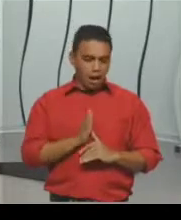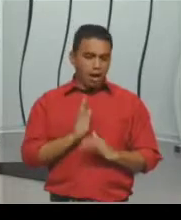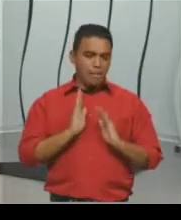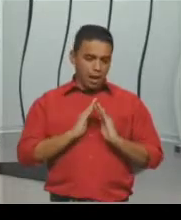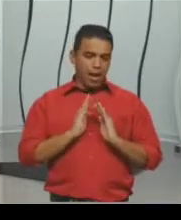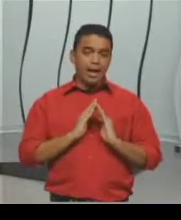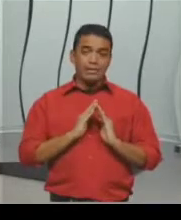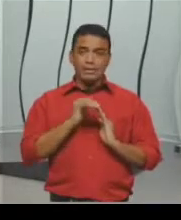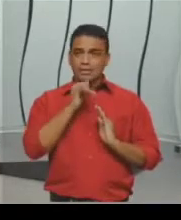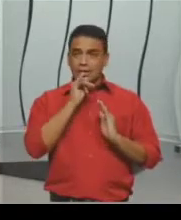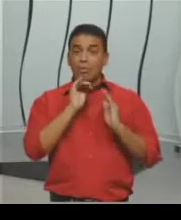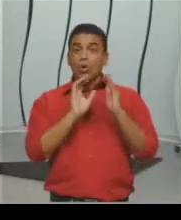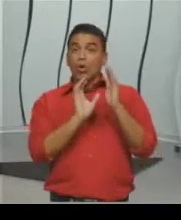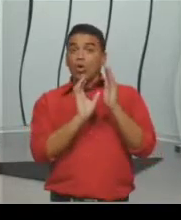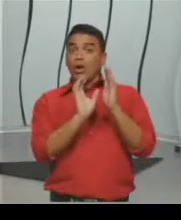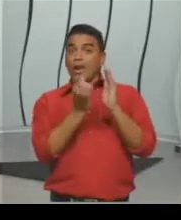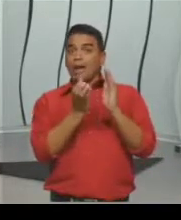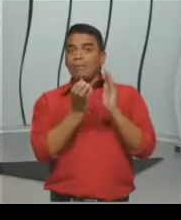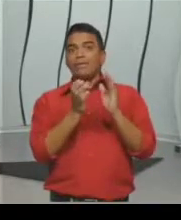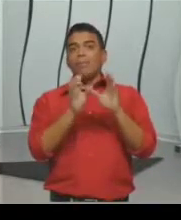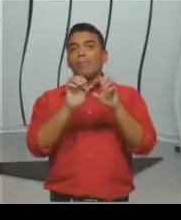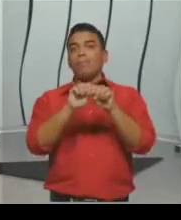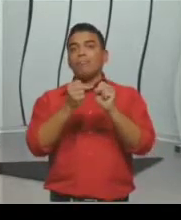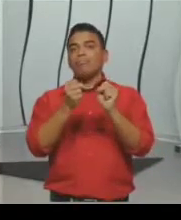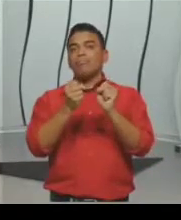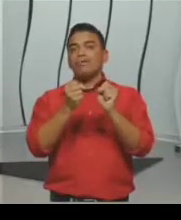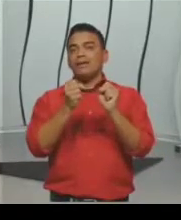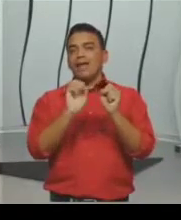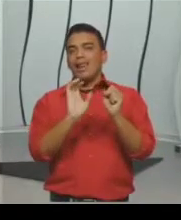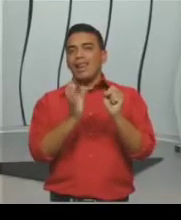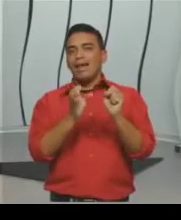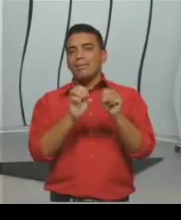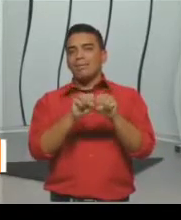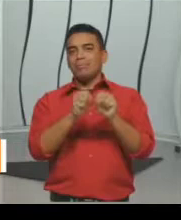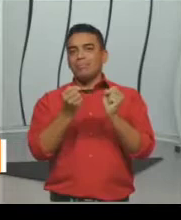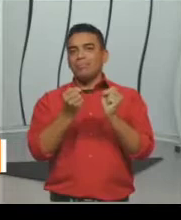vai e queima. Essa aqui, por exemplo, ó, queimou.